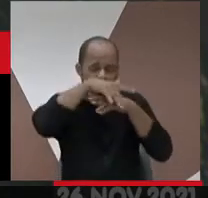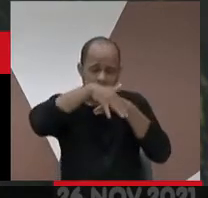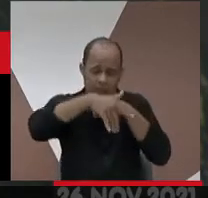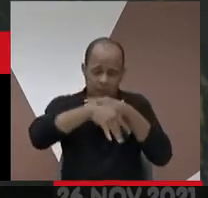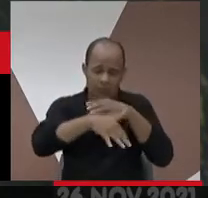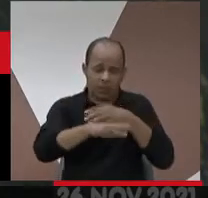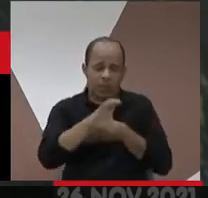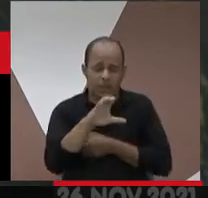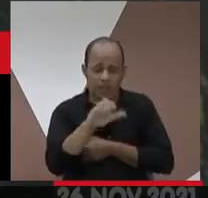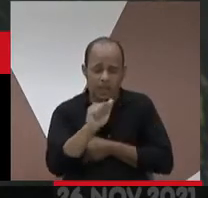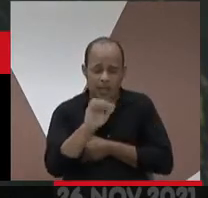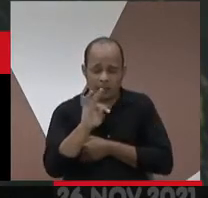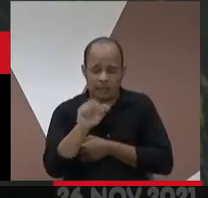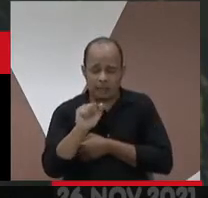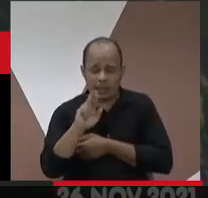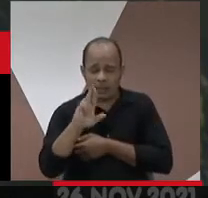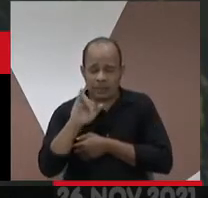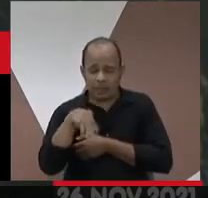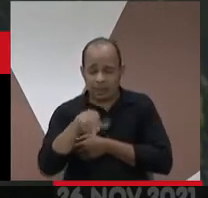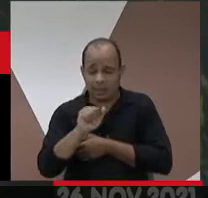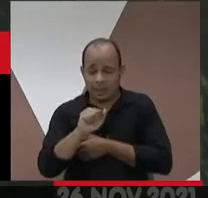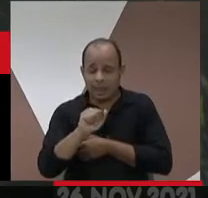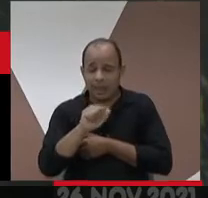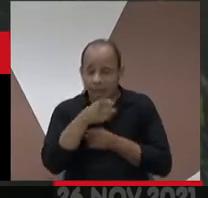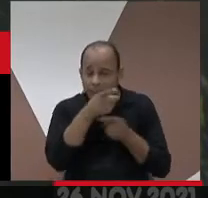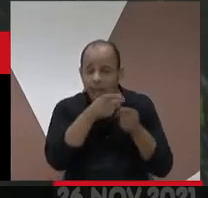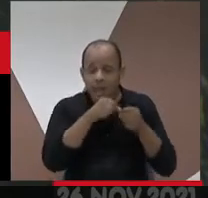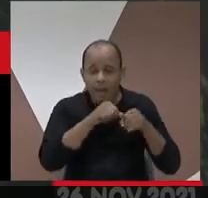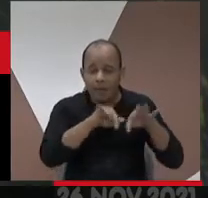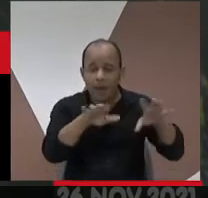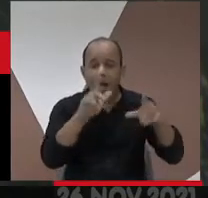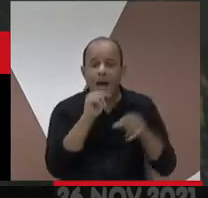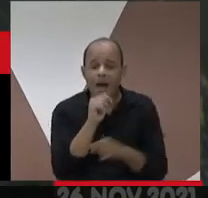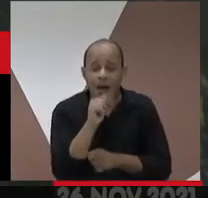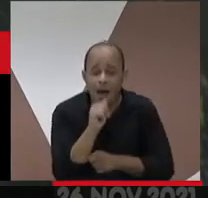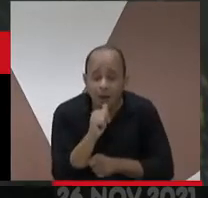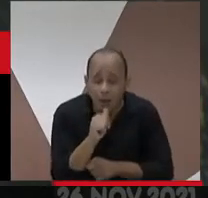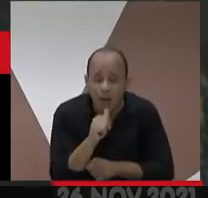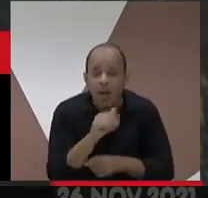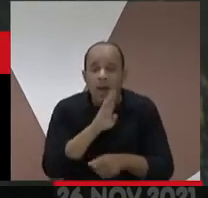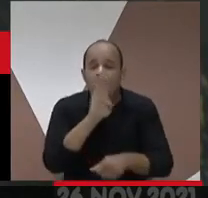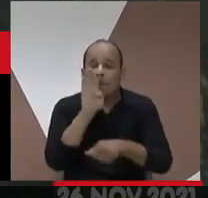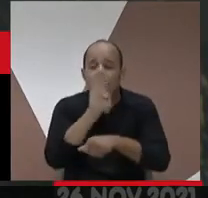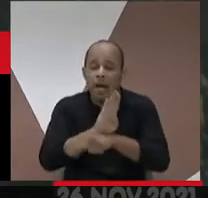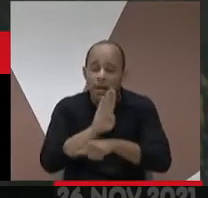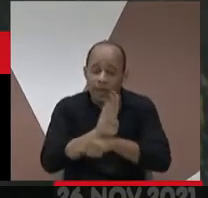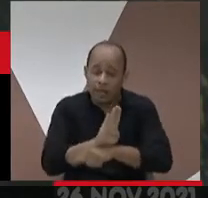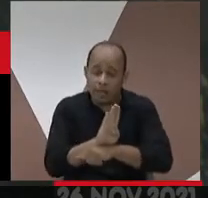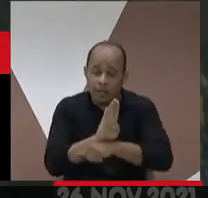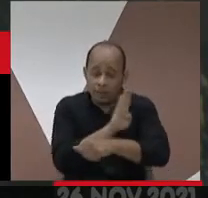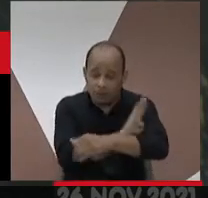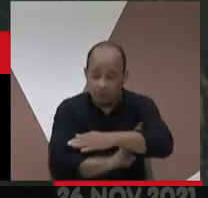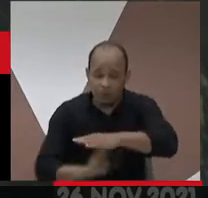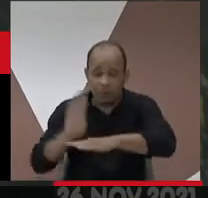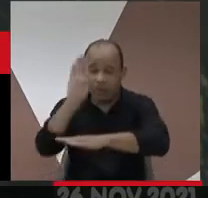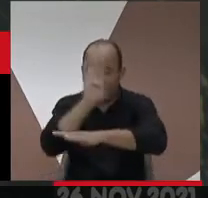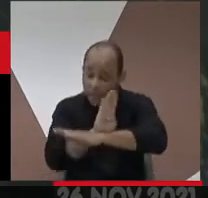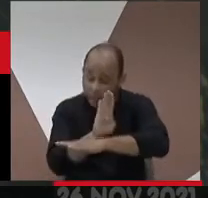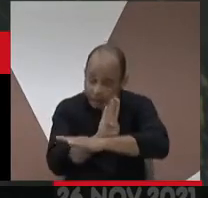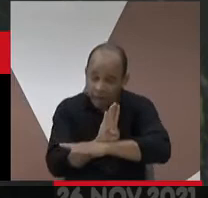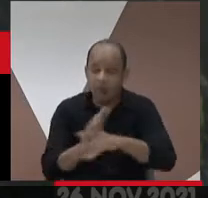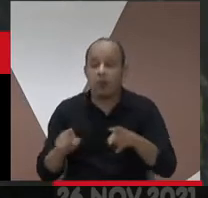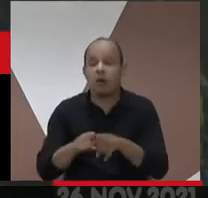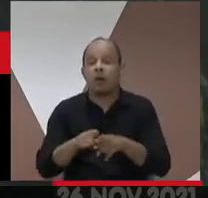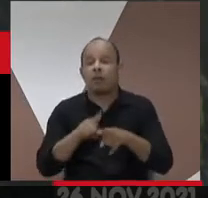a região metropolitana, o Barreiro, abastece Brumadinho, abastece Nova Lima. Nós vamos ter que arrumar uma outra solução para